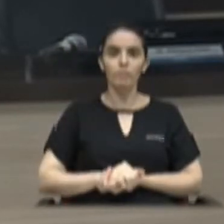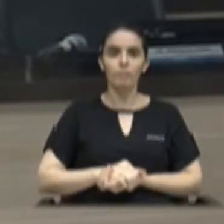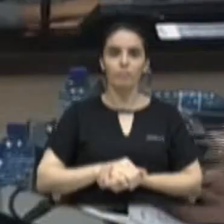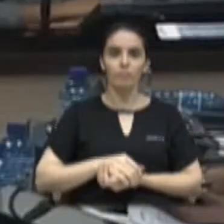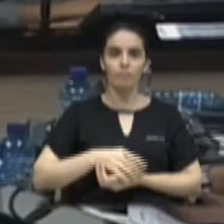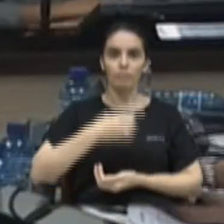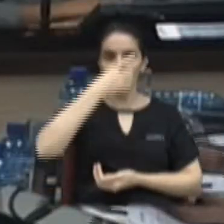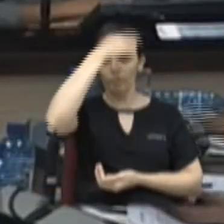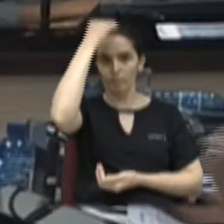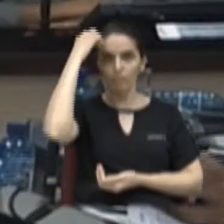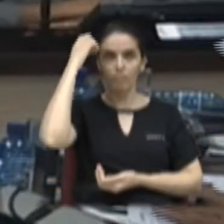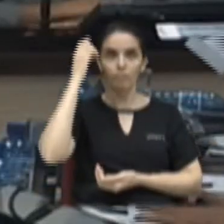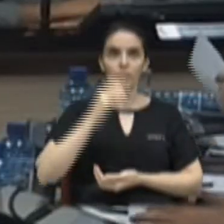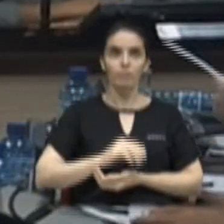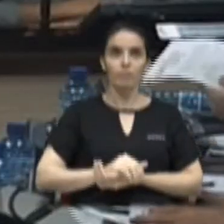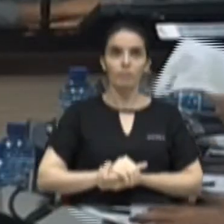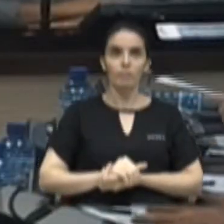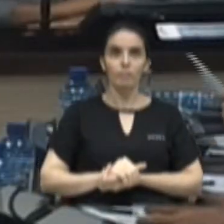Xavier.